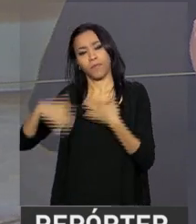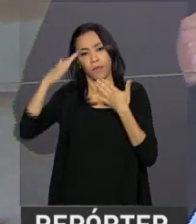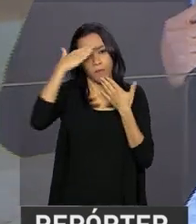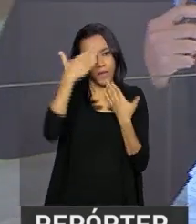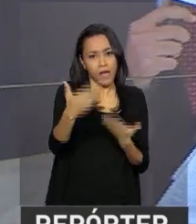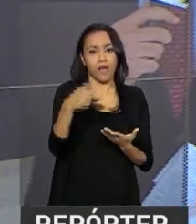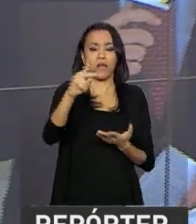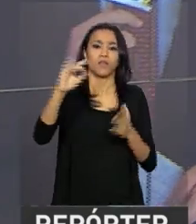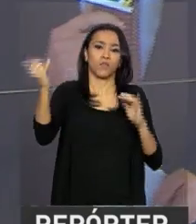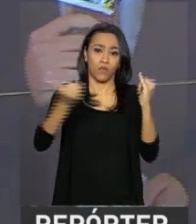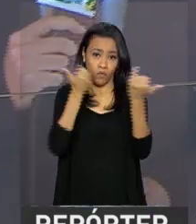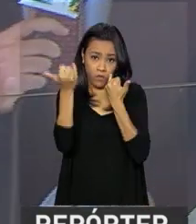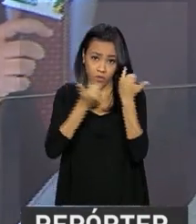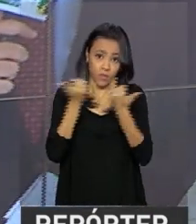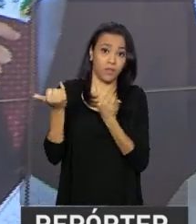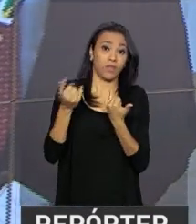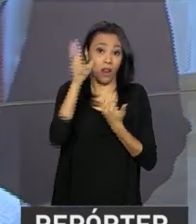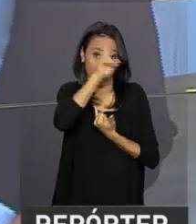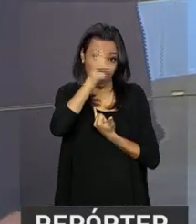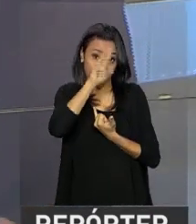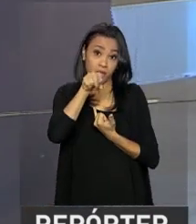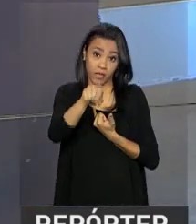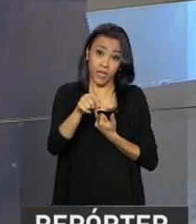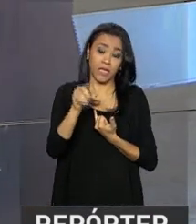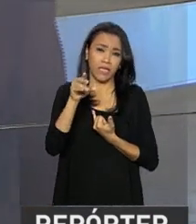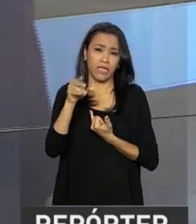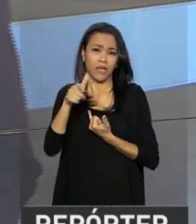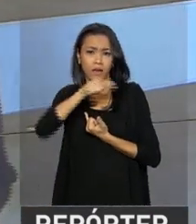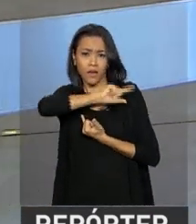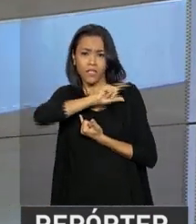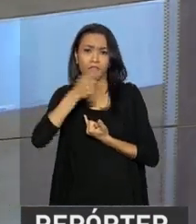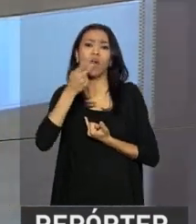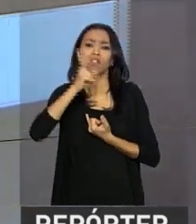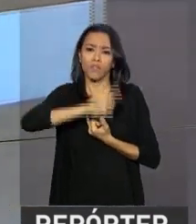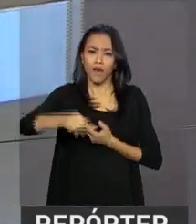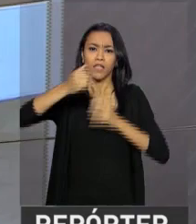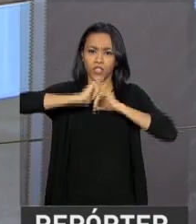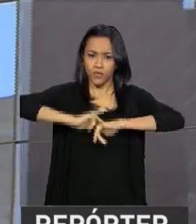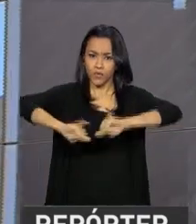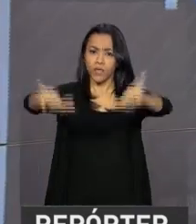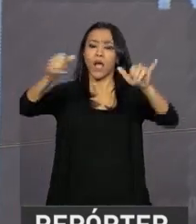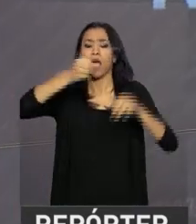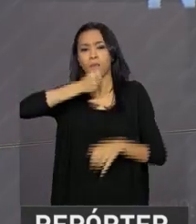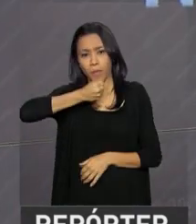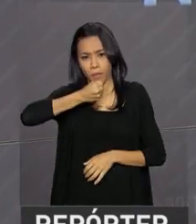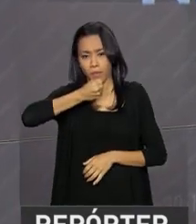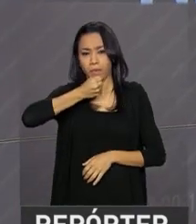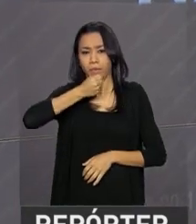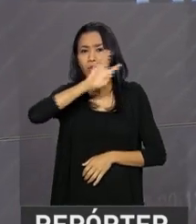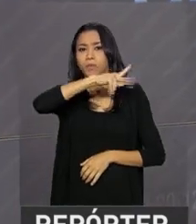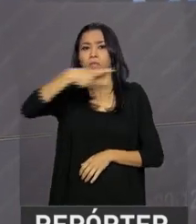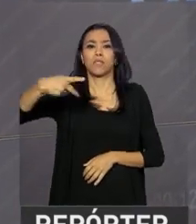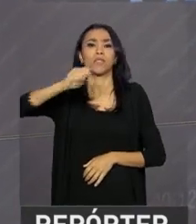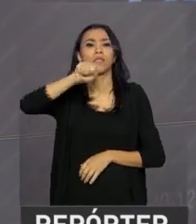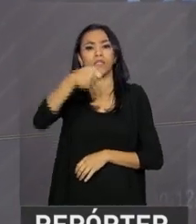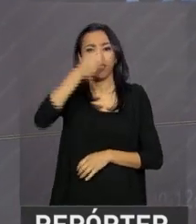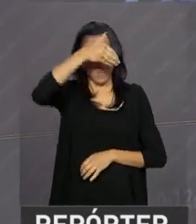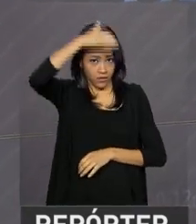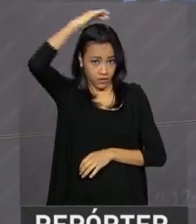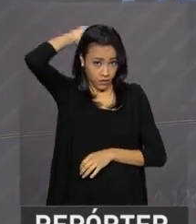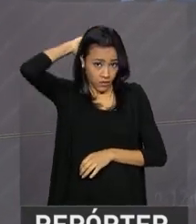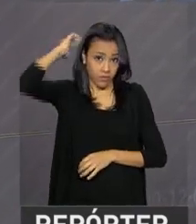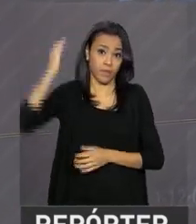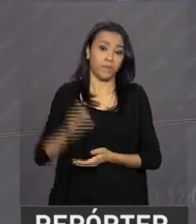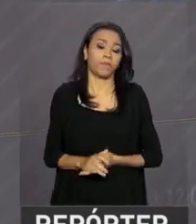pelas suas informações. Lembrando que, como João Pedro falou mais cedo, nós vamos transmitir ao vivo a declaração à imprensa do presidente em exercício, Michel